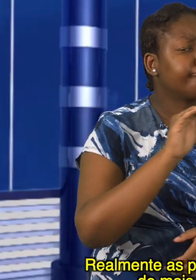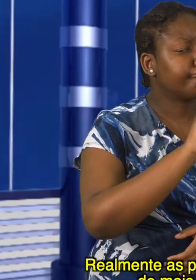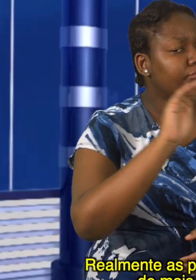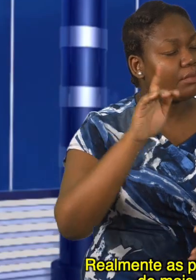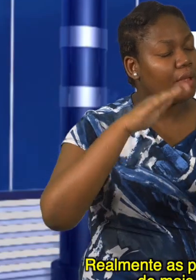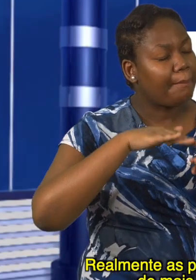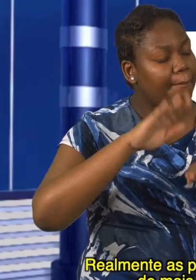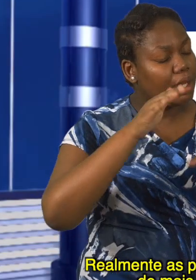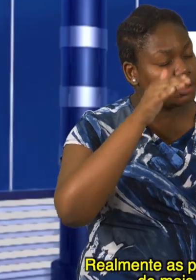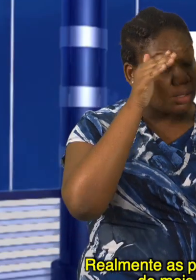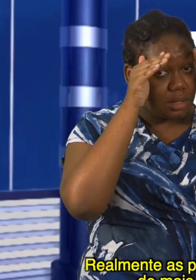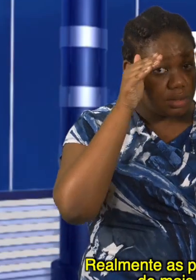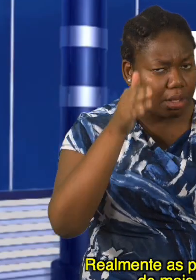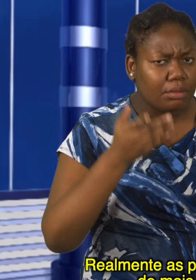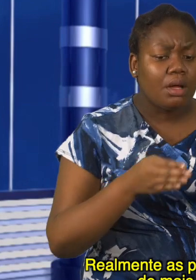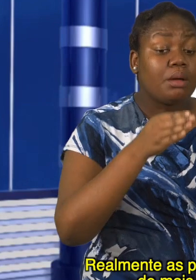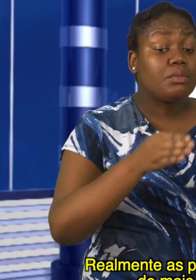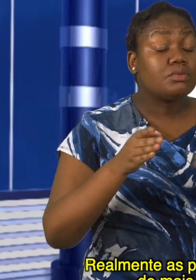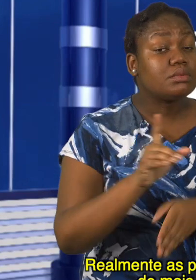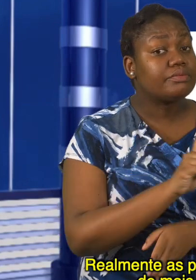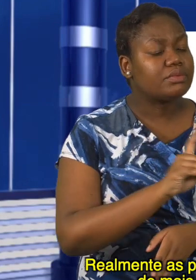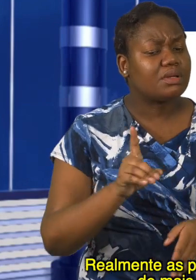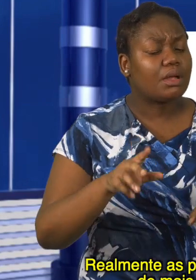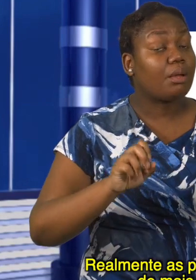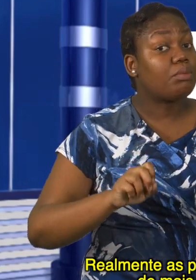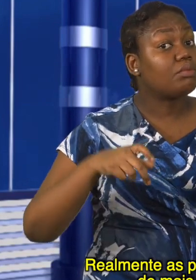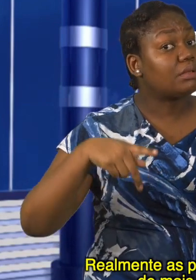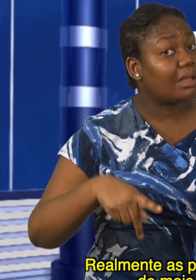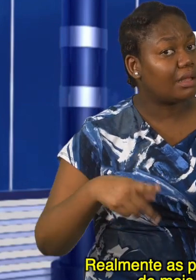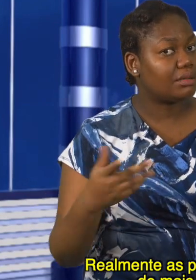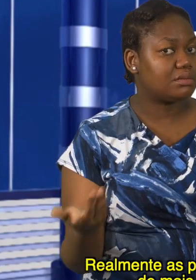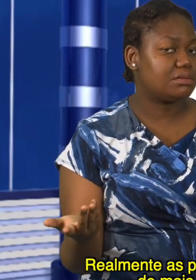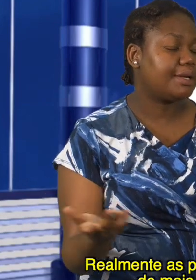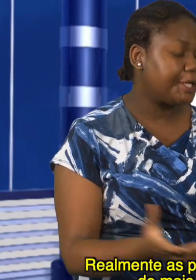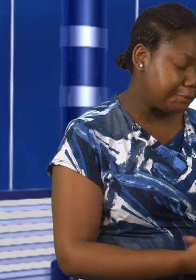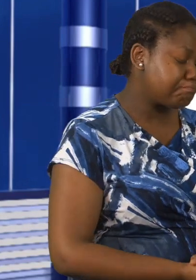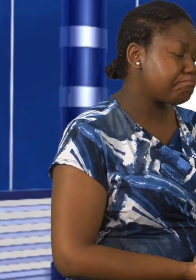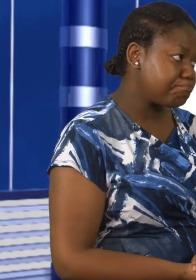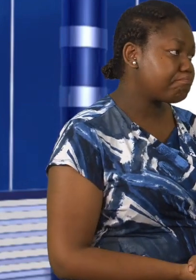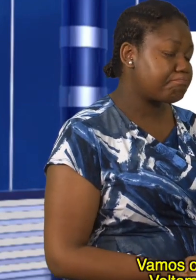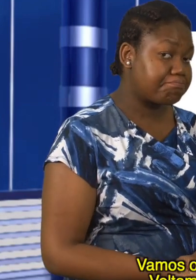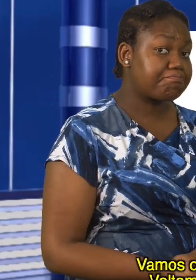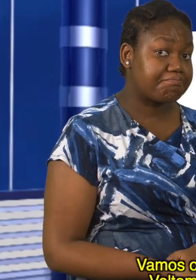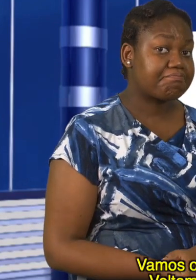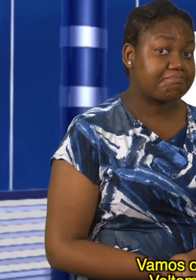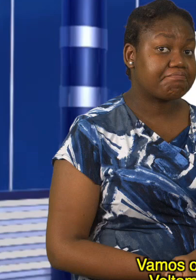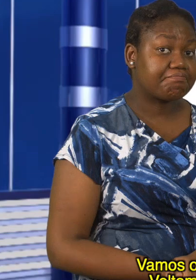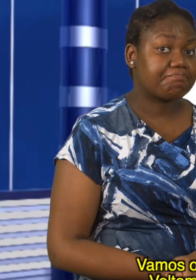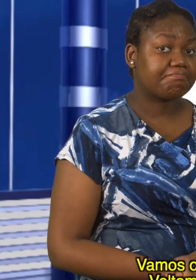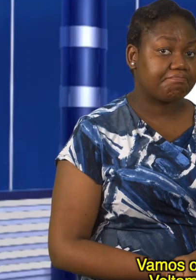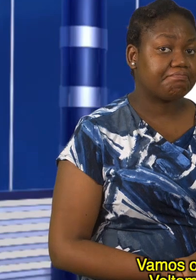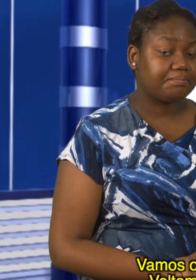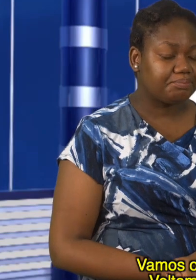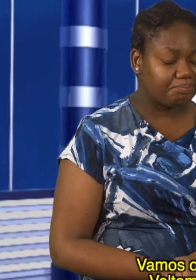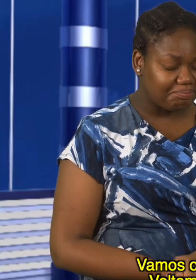Realmente, as pessoas com deficiência precisam de mais atenção e oportunidades. Vamos observar a primeira